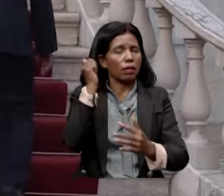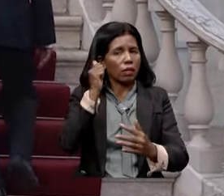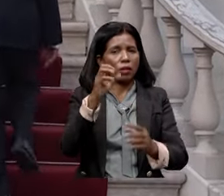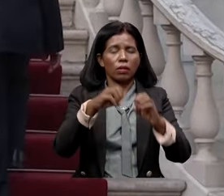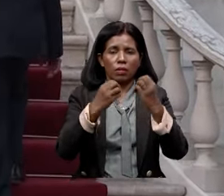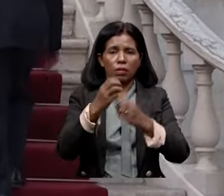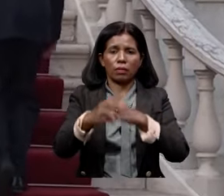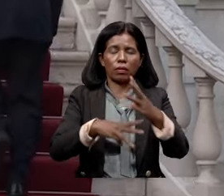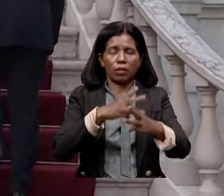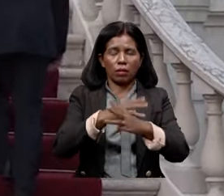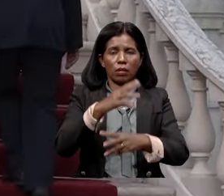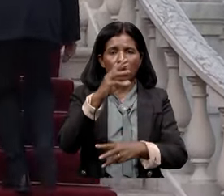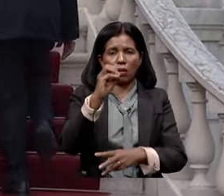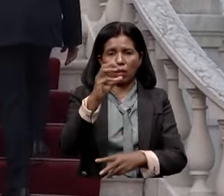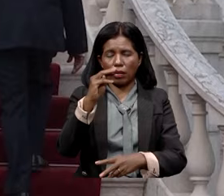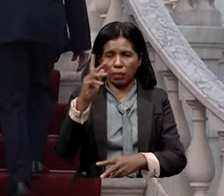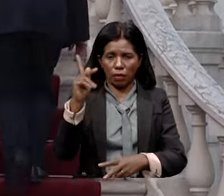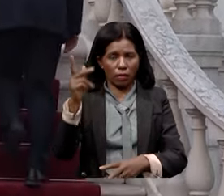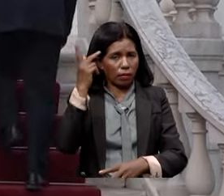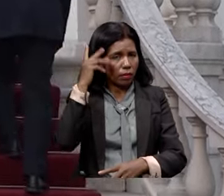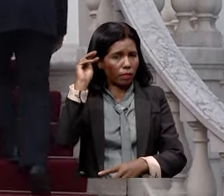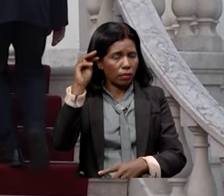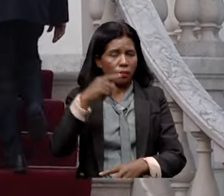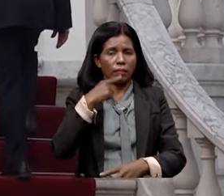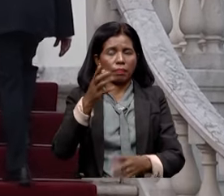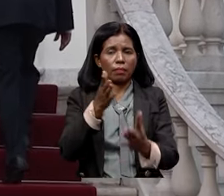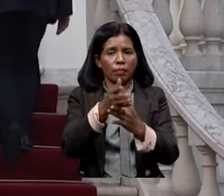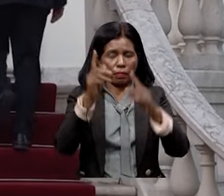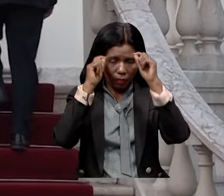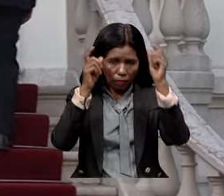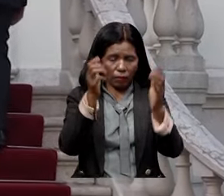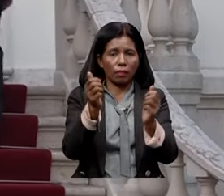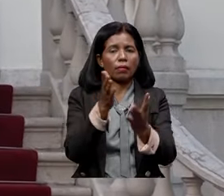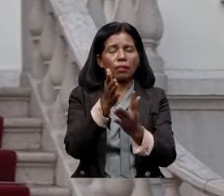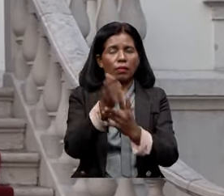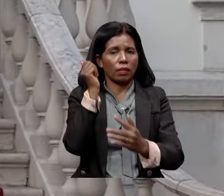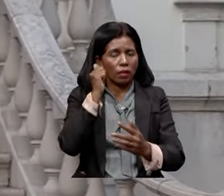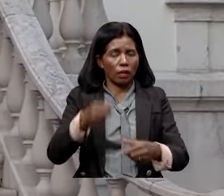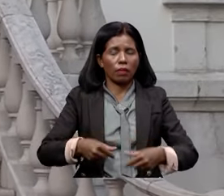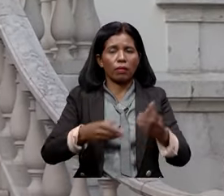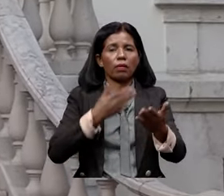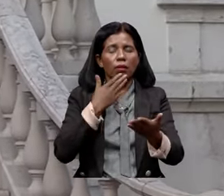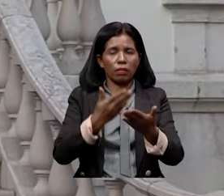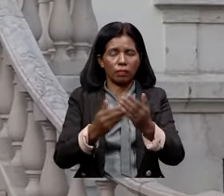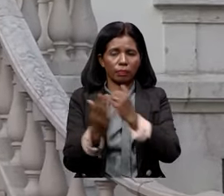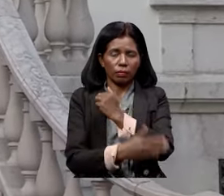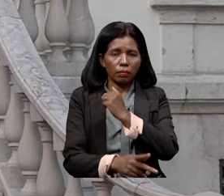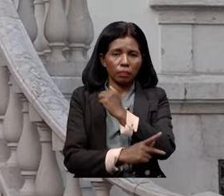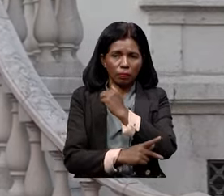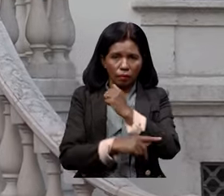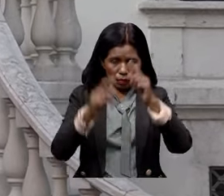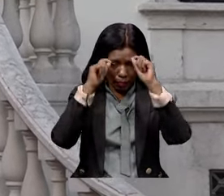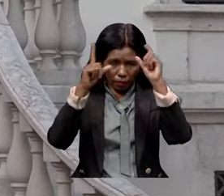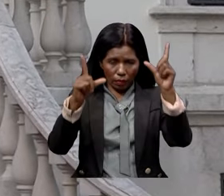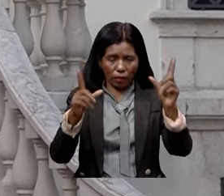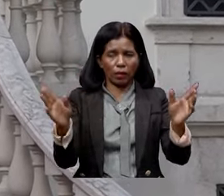Organização Mundial do Comércio, com a OMC. Primeiro-ministro Hateten, adesão Timor-Leste na ASEAN, mos, se for vantagem para Portugal, também Timor-Leste sai